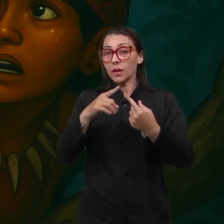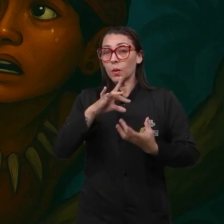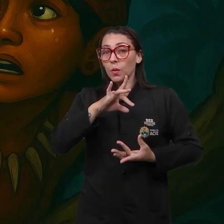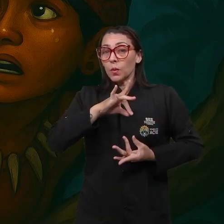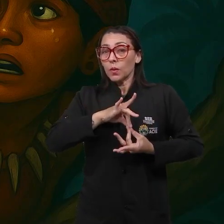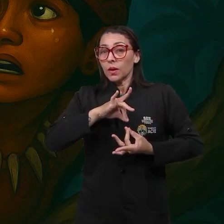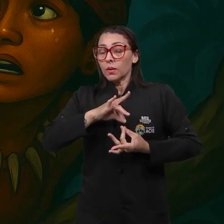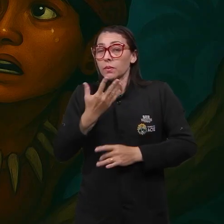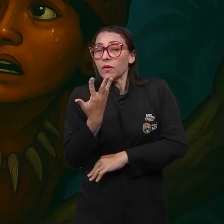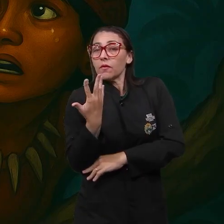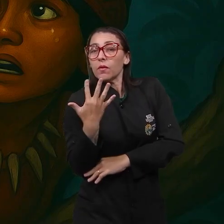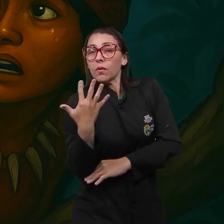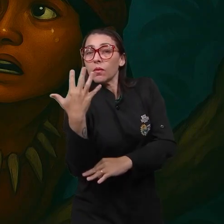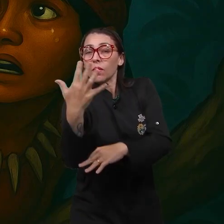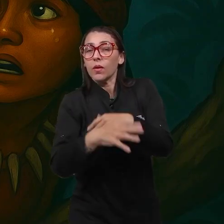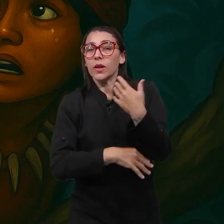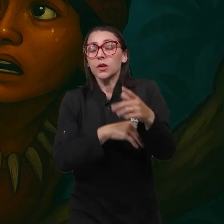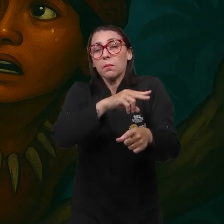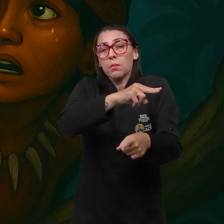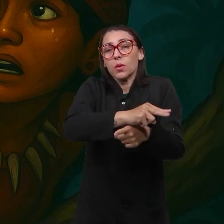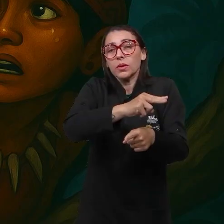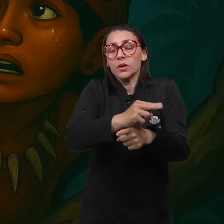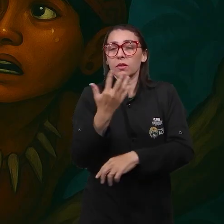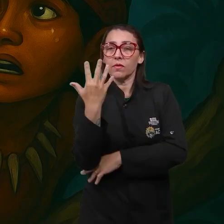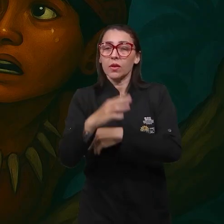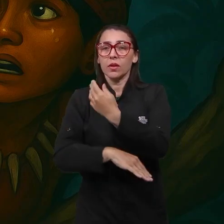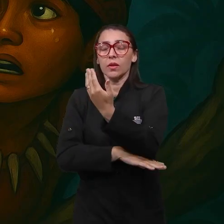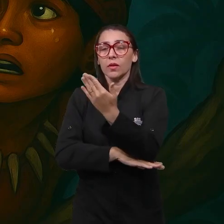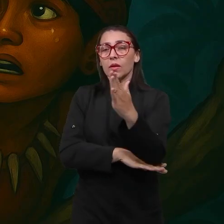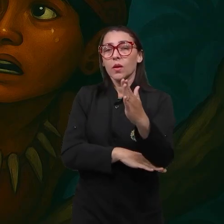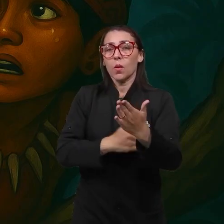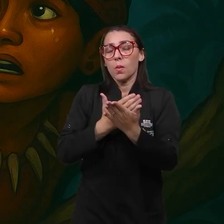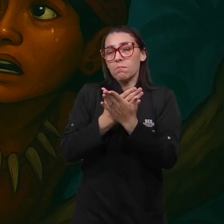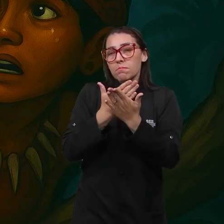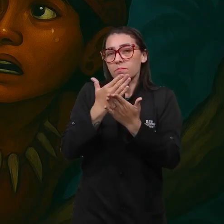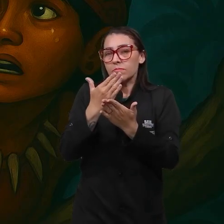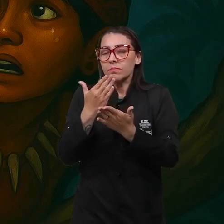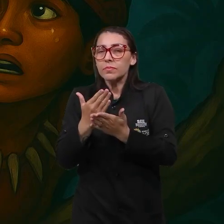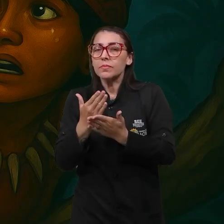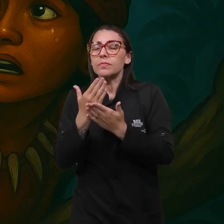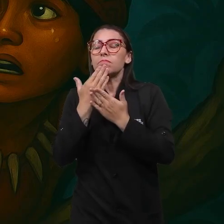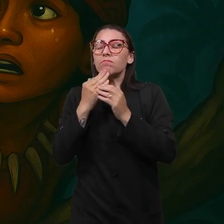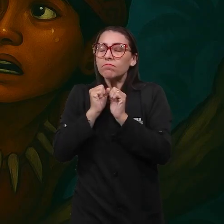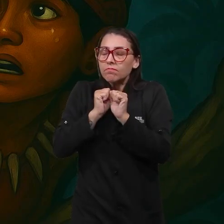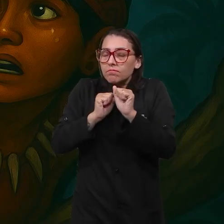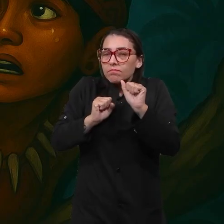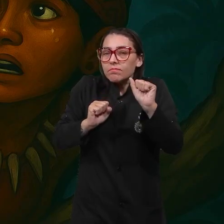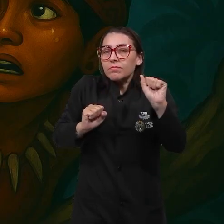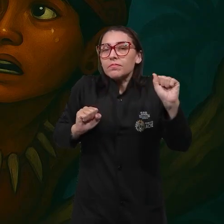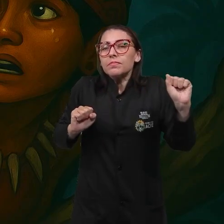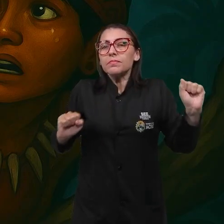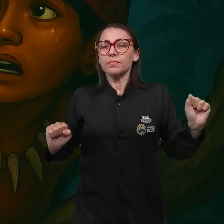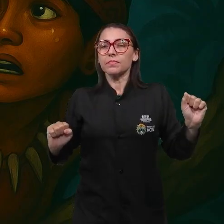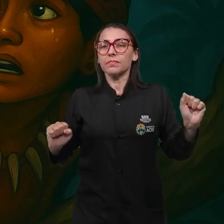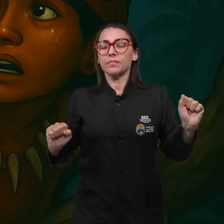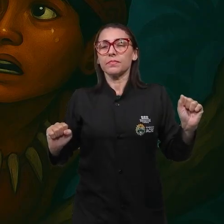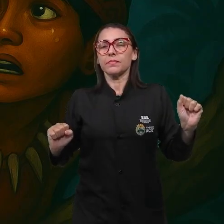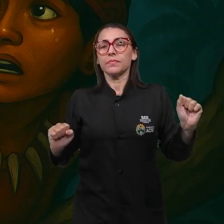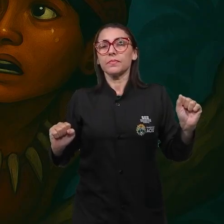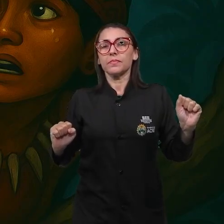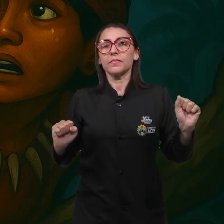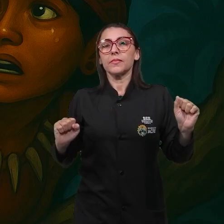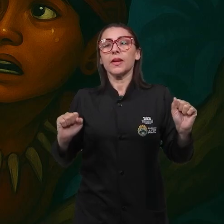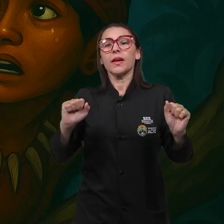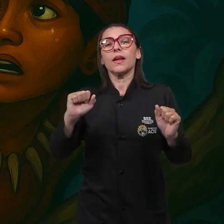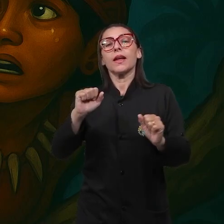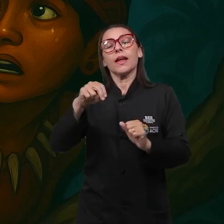da floresta, os espíritos guardiões da floresta, eles começavam a despertar. E aí a Naira, ela